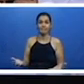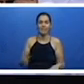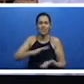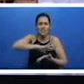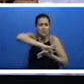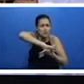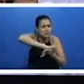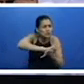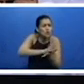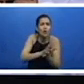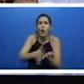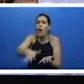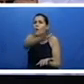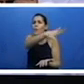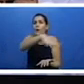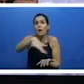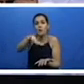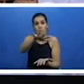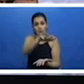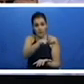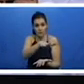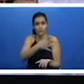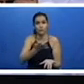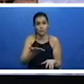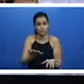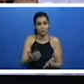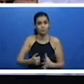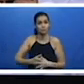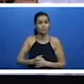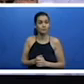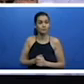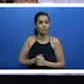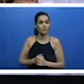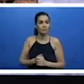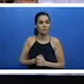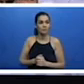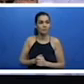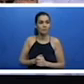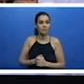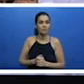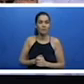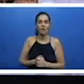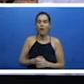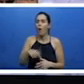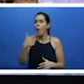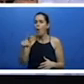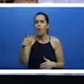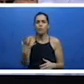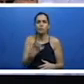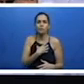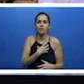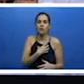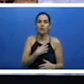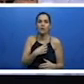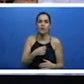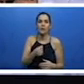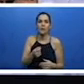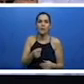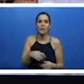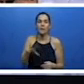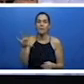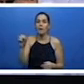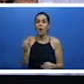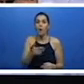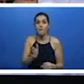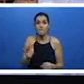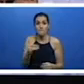destrói os ambientes que ele frequenta. Uma outra situação é colocar, por exemplo, um tipo de peixe num rio, num lago,